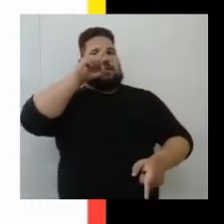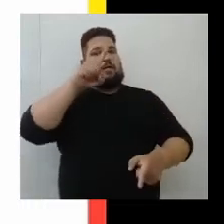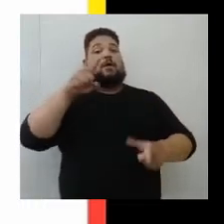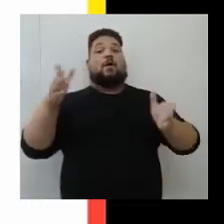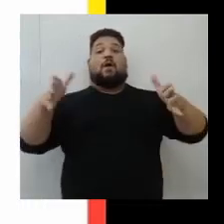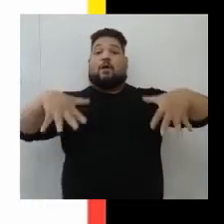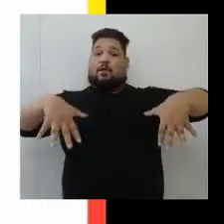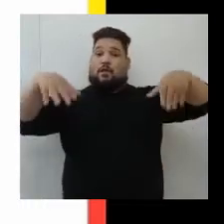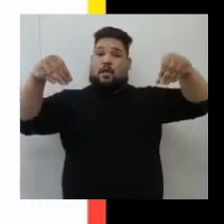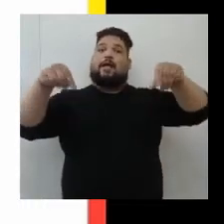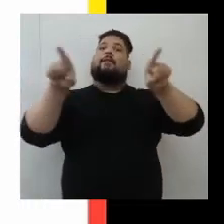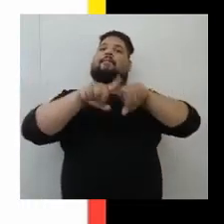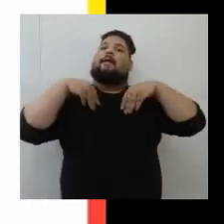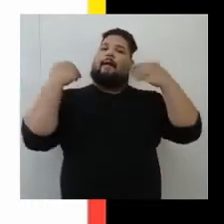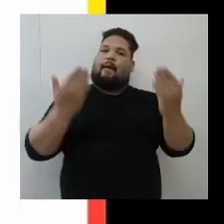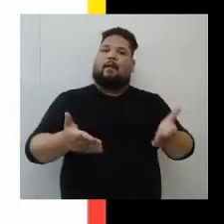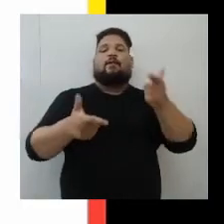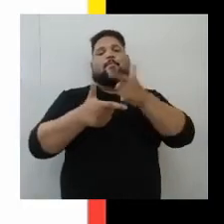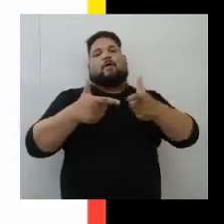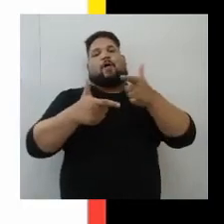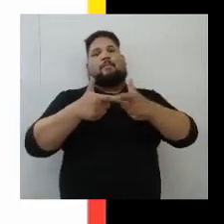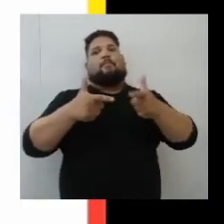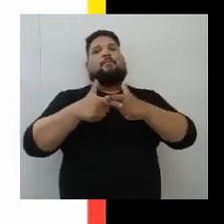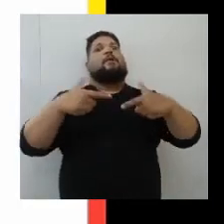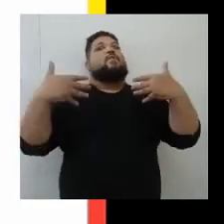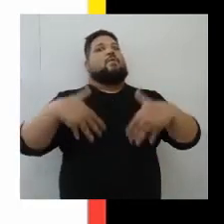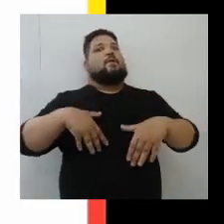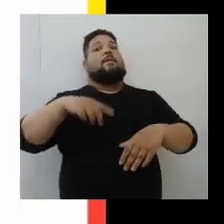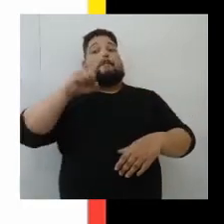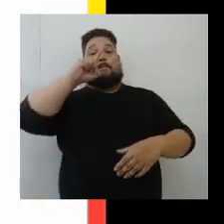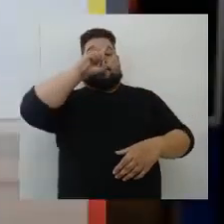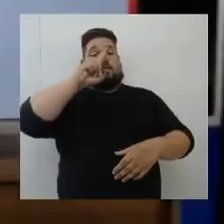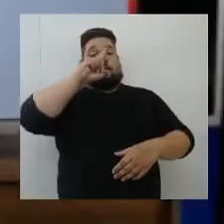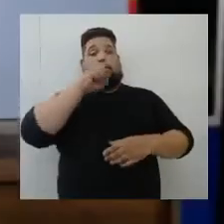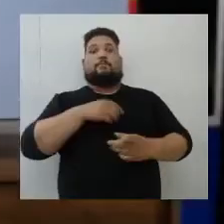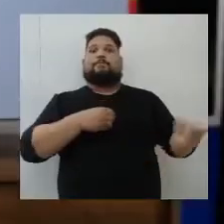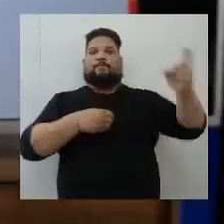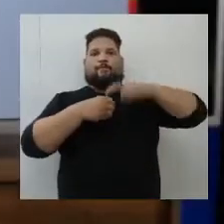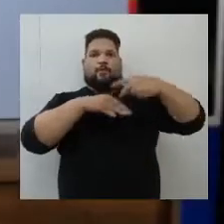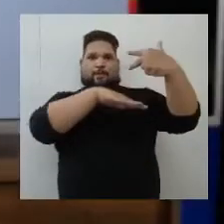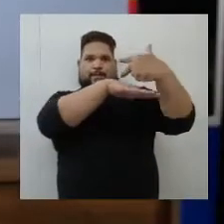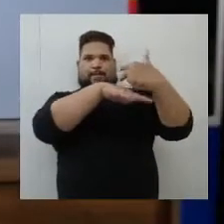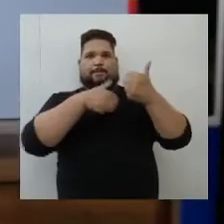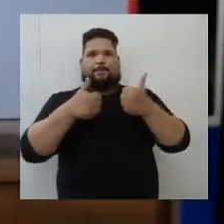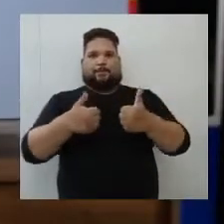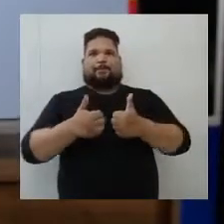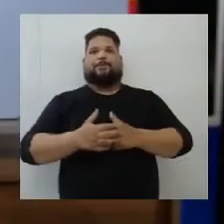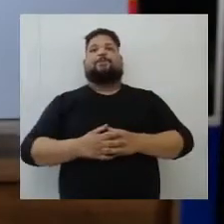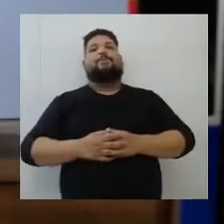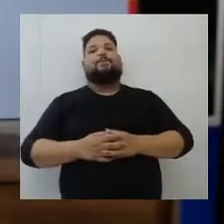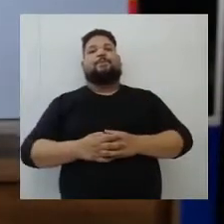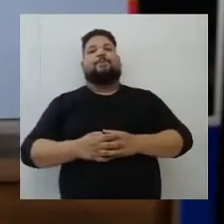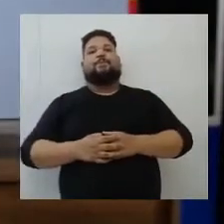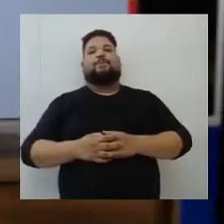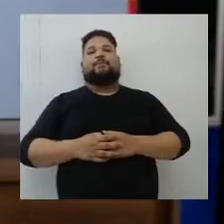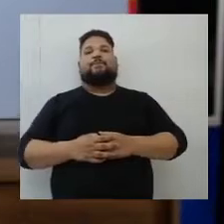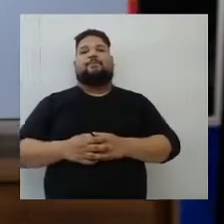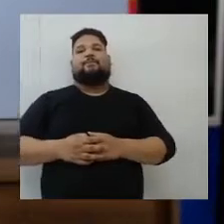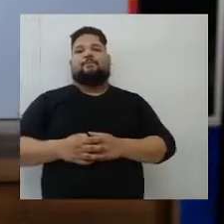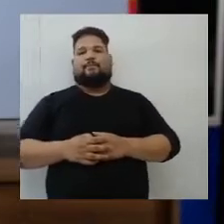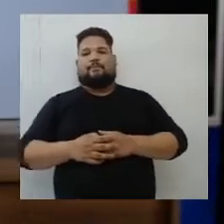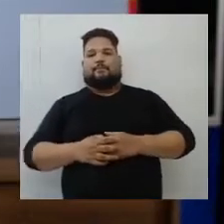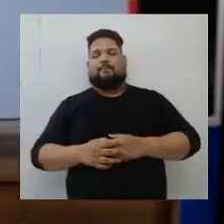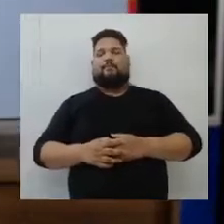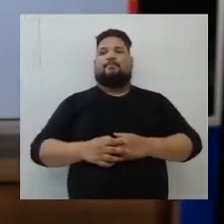Média, assim como ainda hoje o é. Tranquilo? Volta aqui para mim, por favor. A gente vai ter aí o